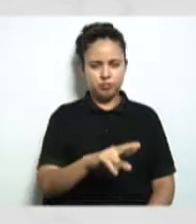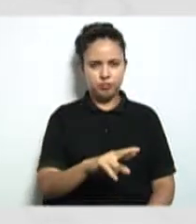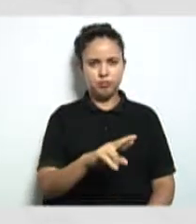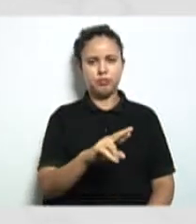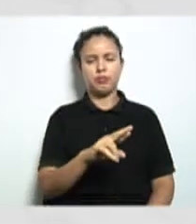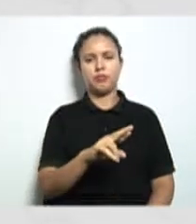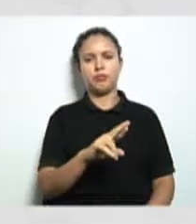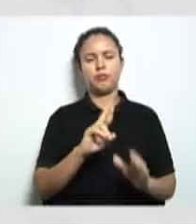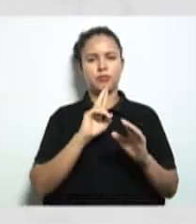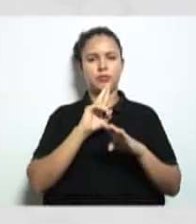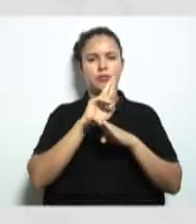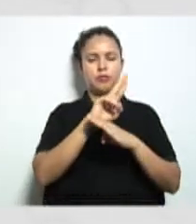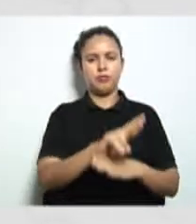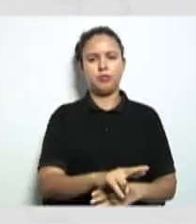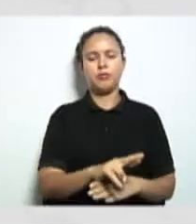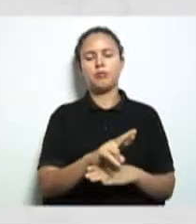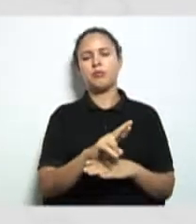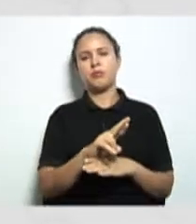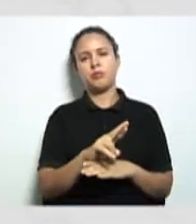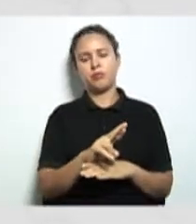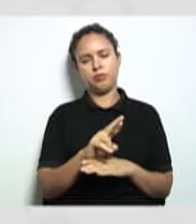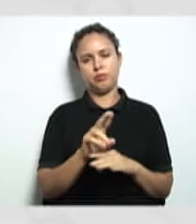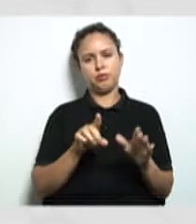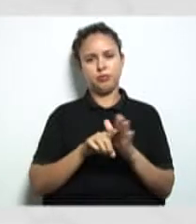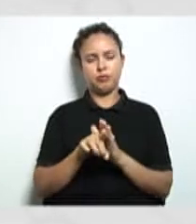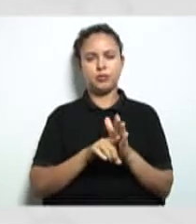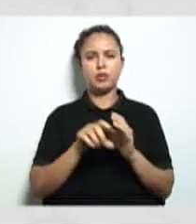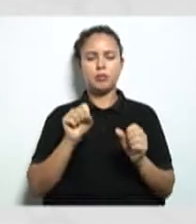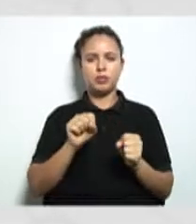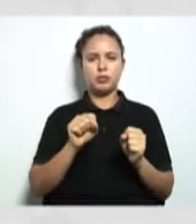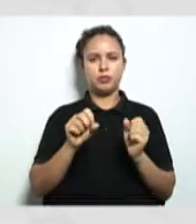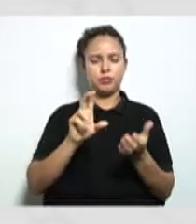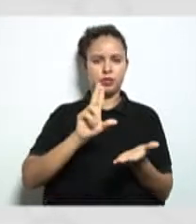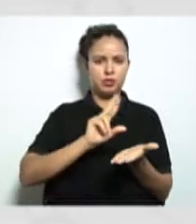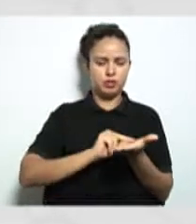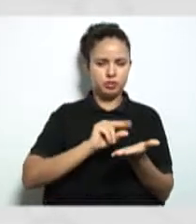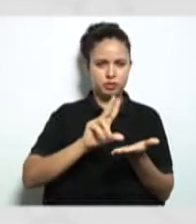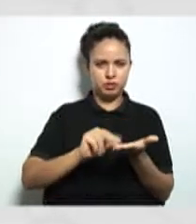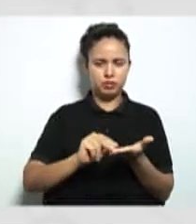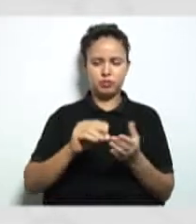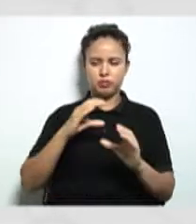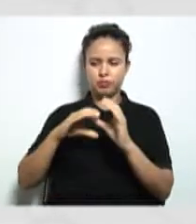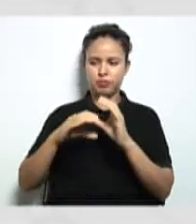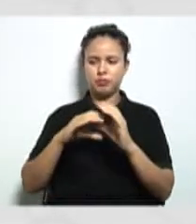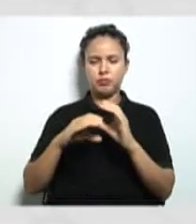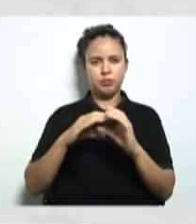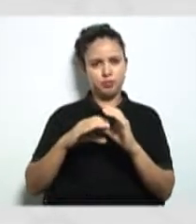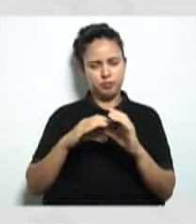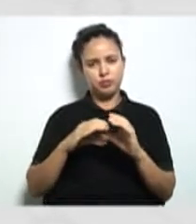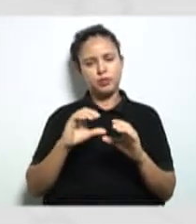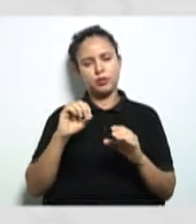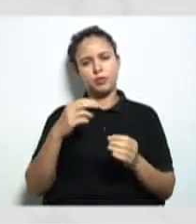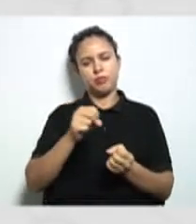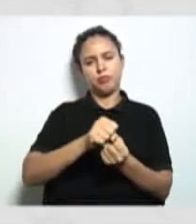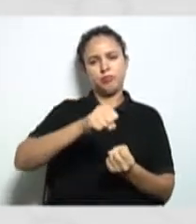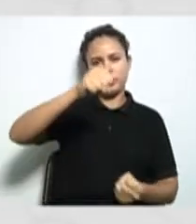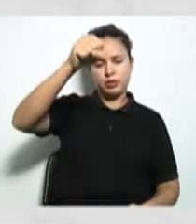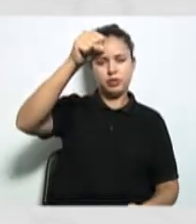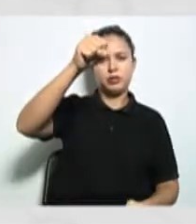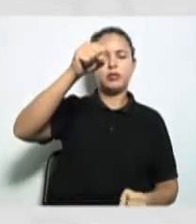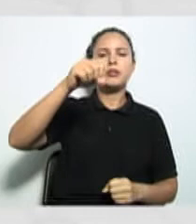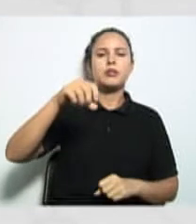pesquisa. Pode ser artigo, comunicação oral, relatório, banner ou pôster, que foi o que